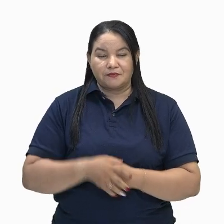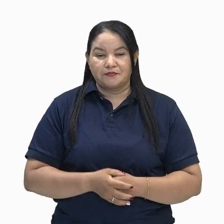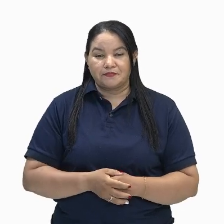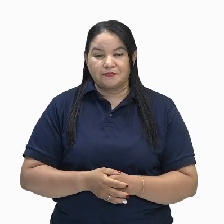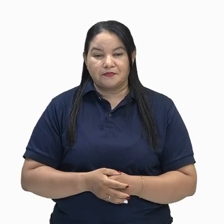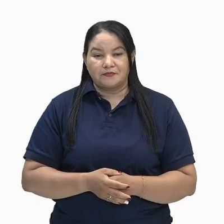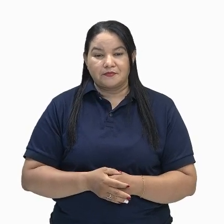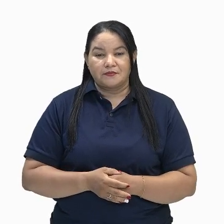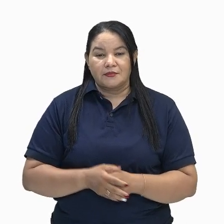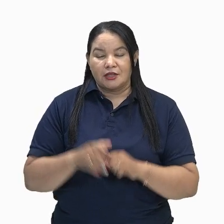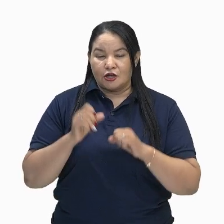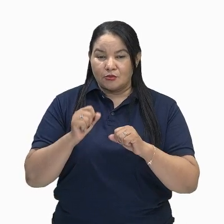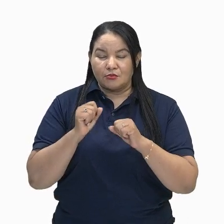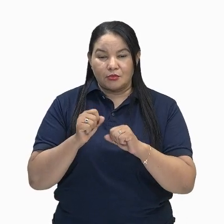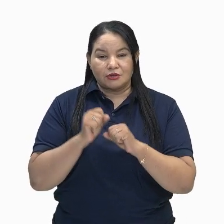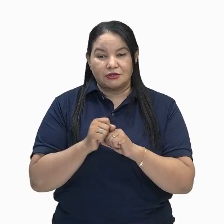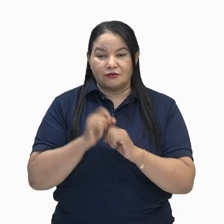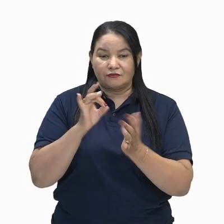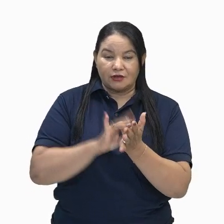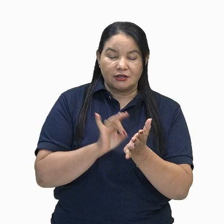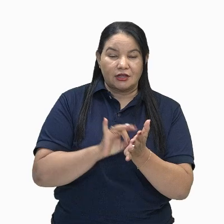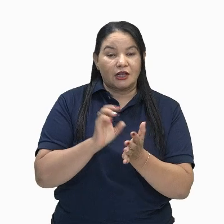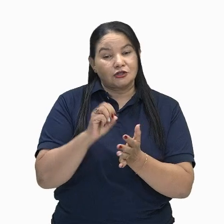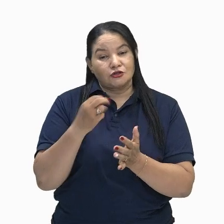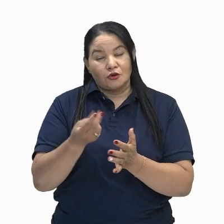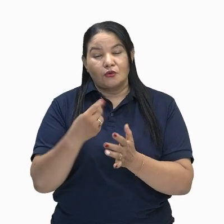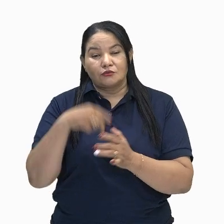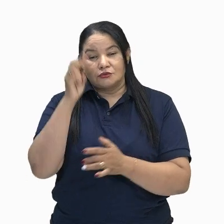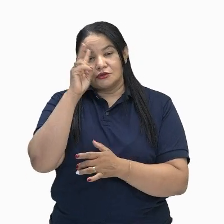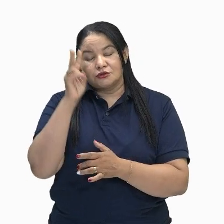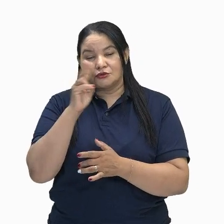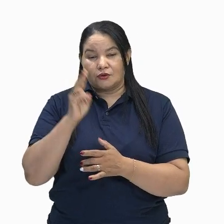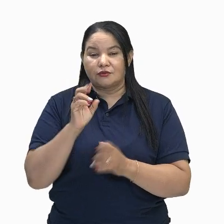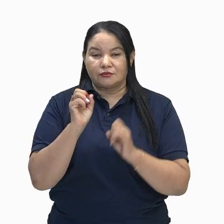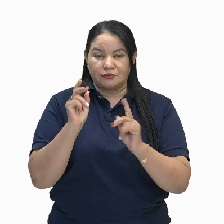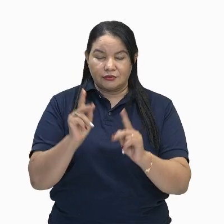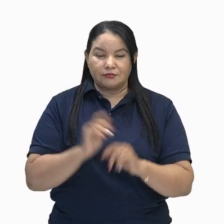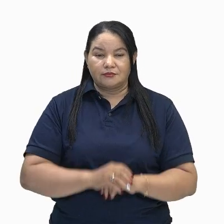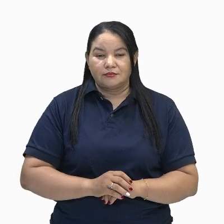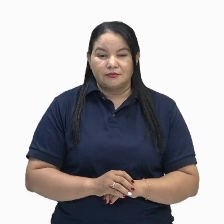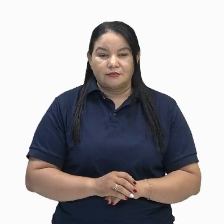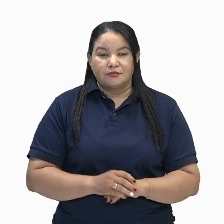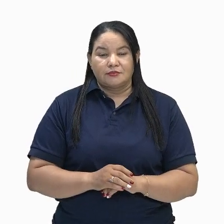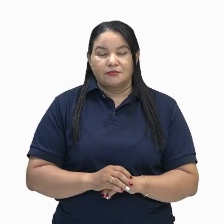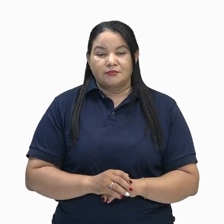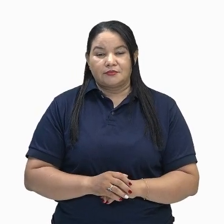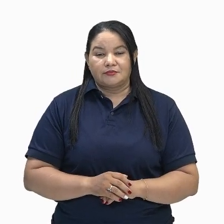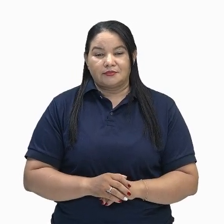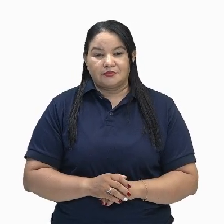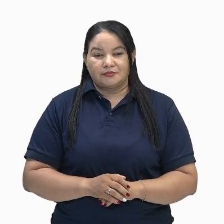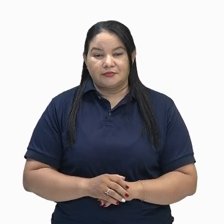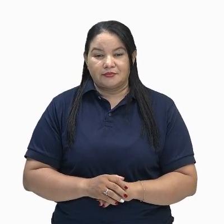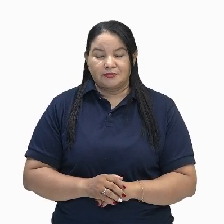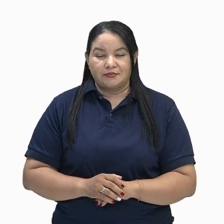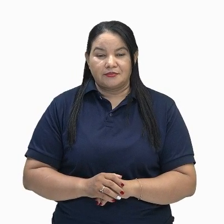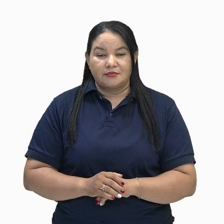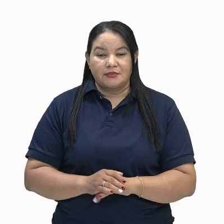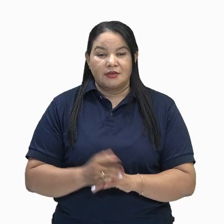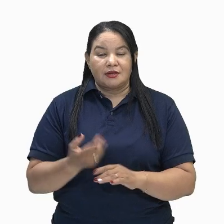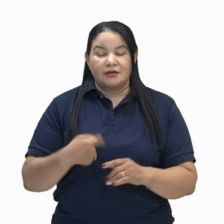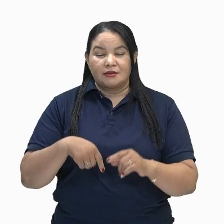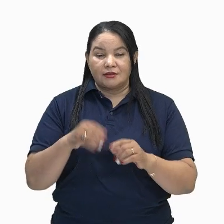No caso, podendo ser fictício ou não, né? Pode ser uma história ou um fato real. Dentro